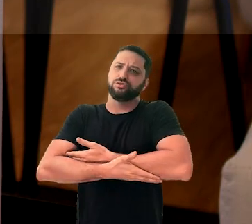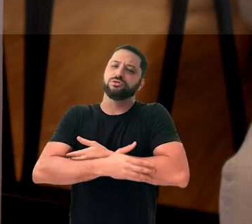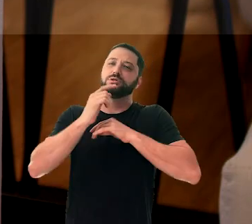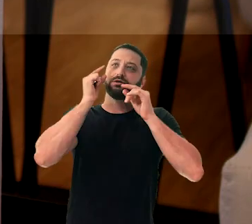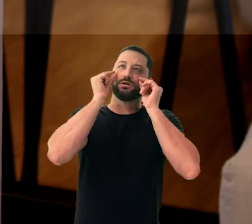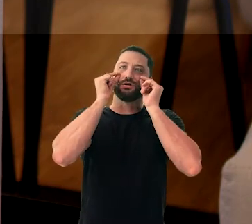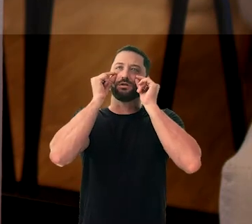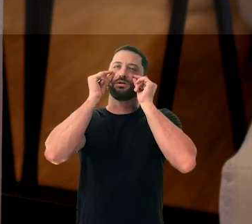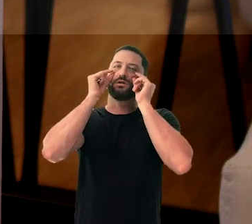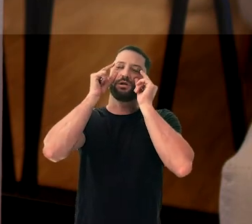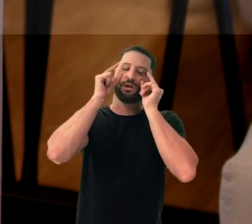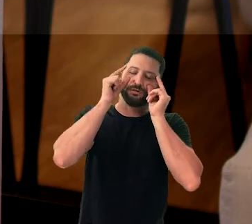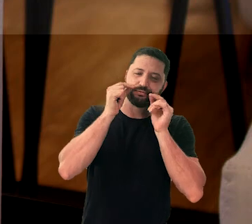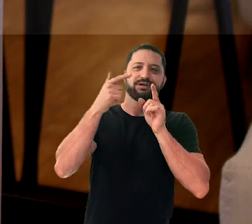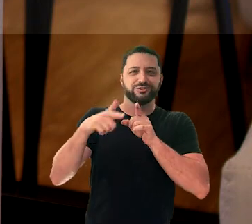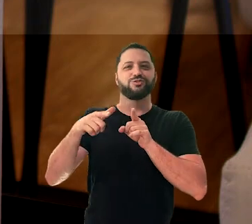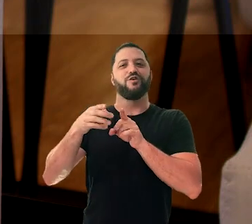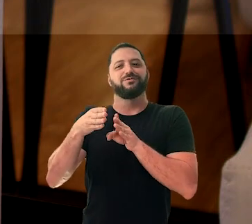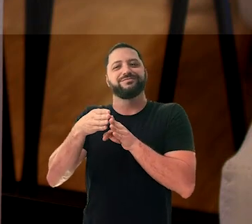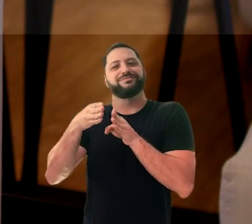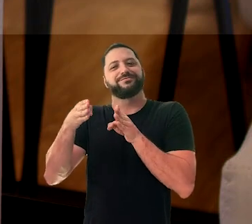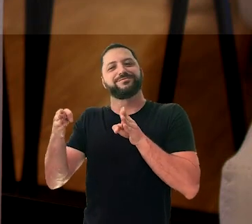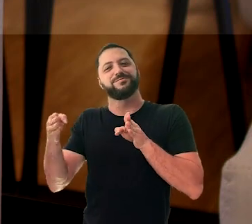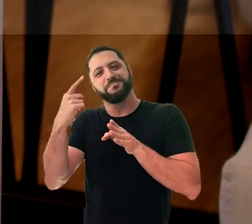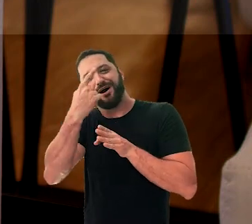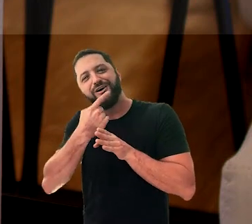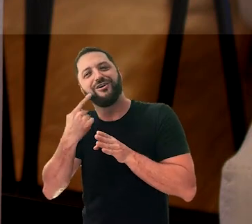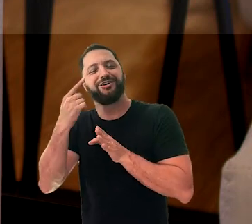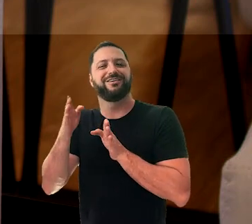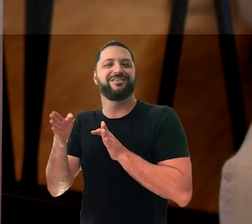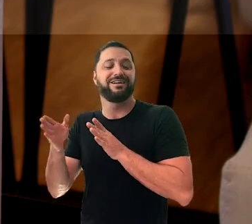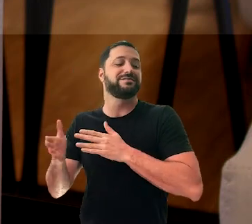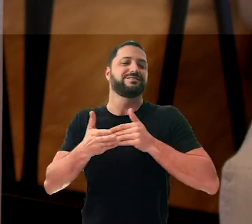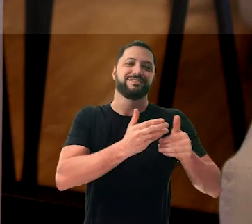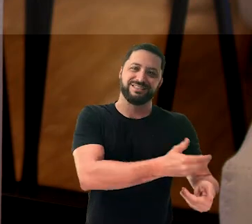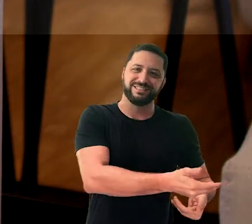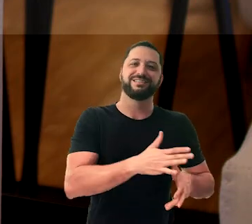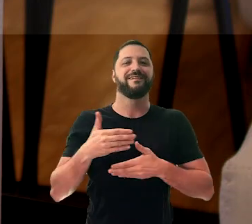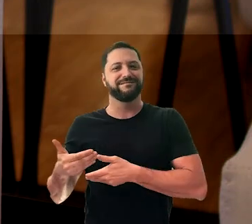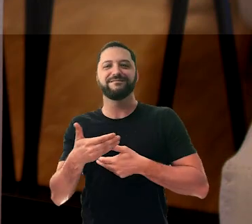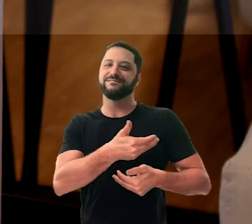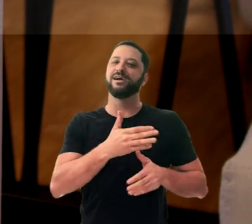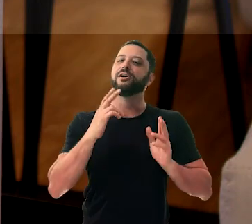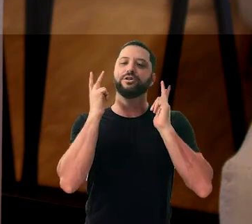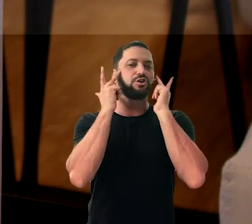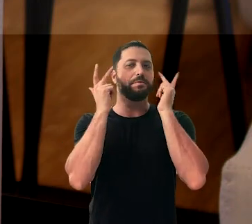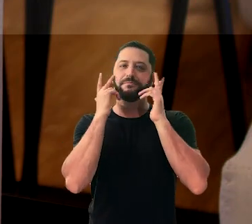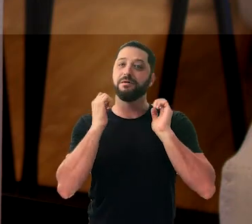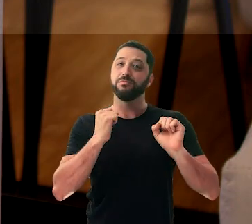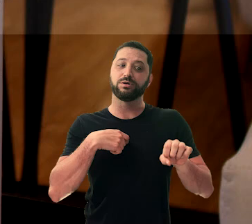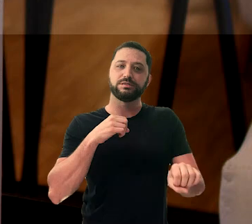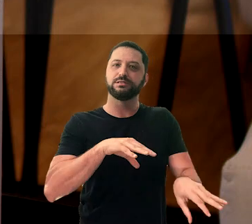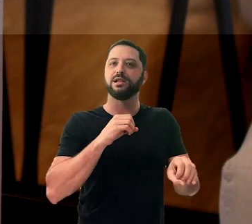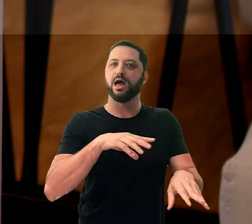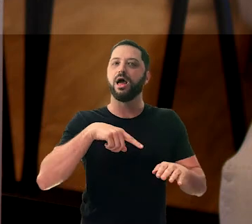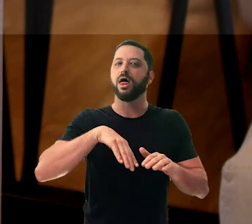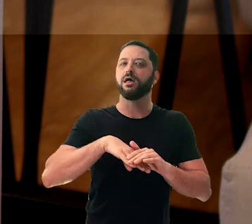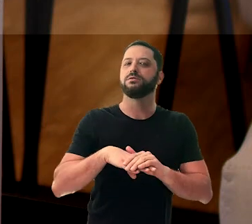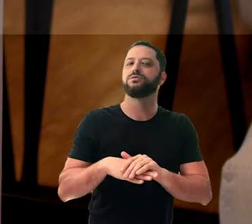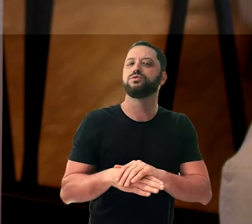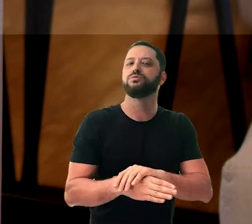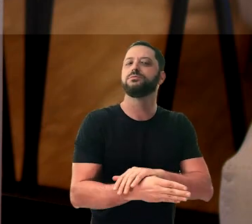que ela termina um ciclo de sono, ela vai pedir e esperar a mesma situação que ela estava quando ela adormeceu. E aí a gente tem todas essas